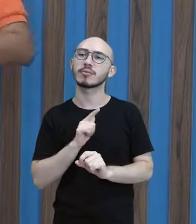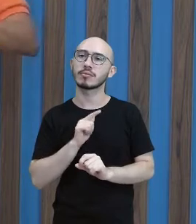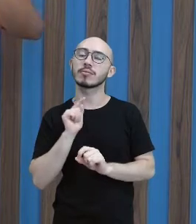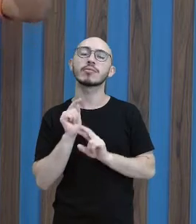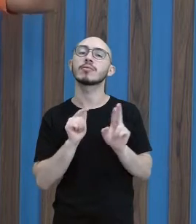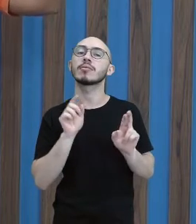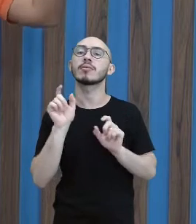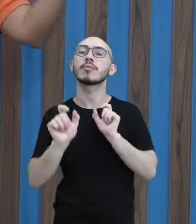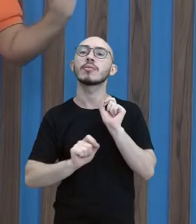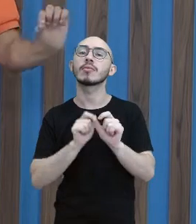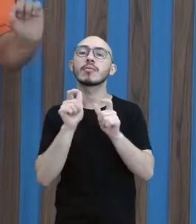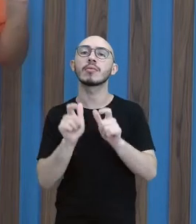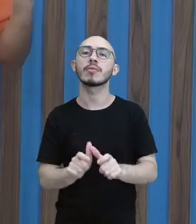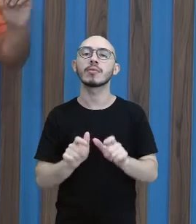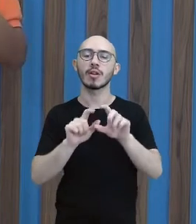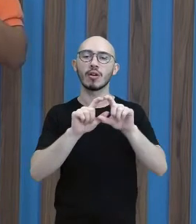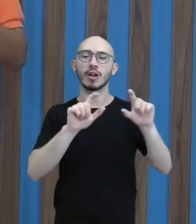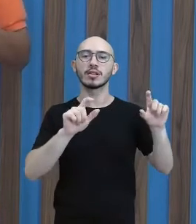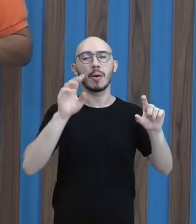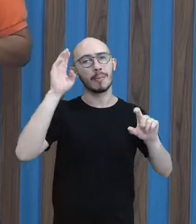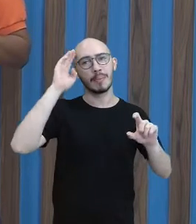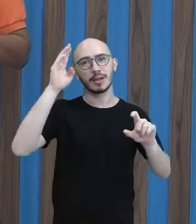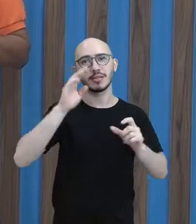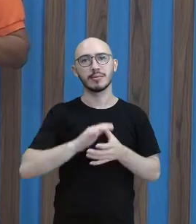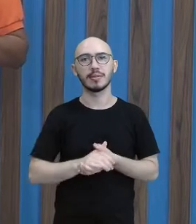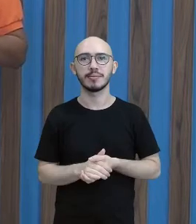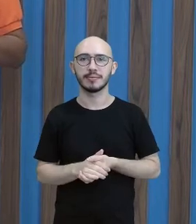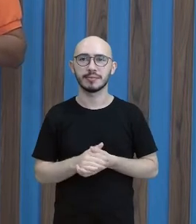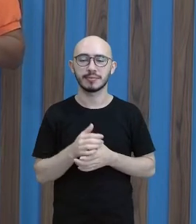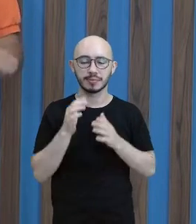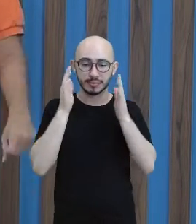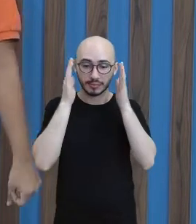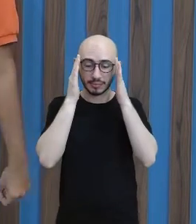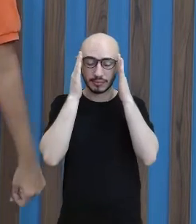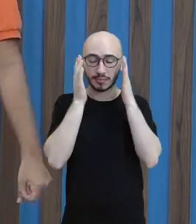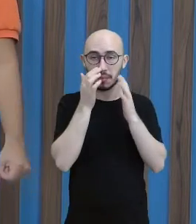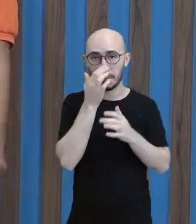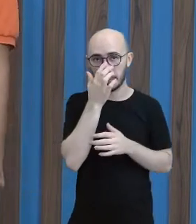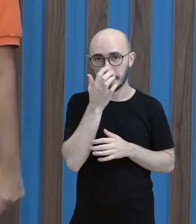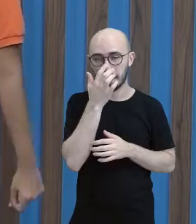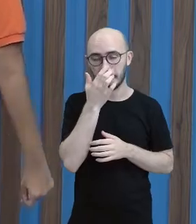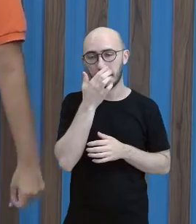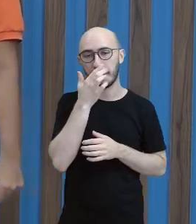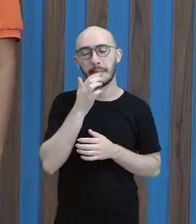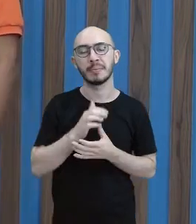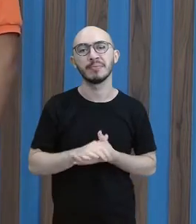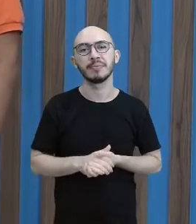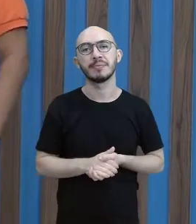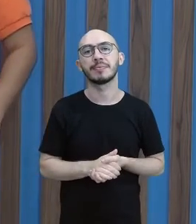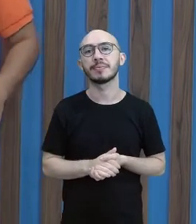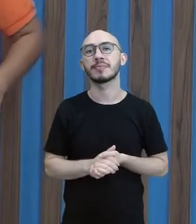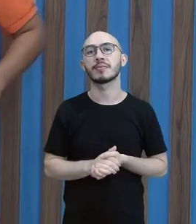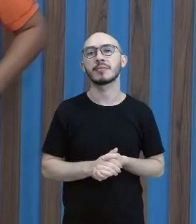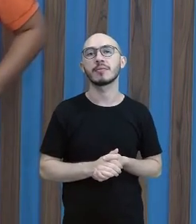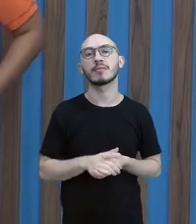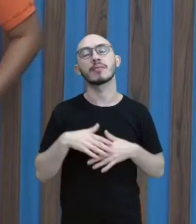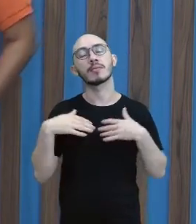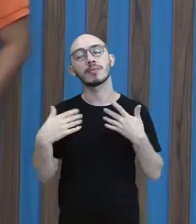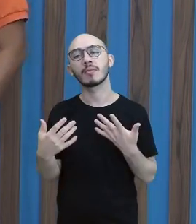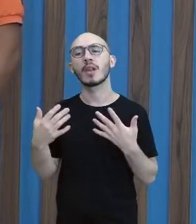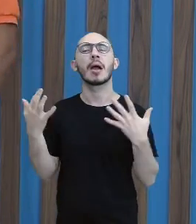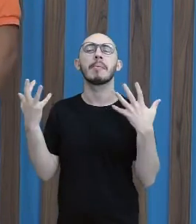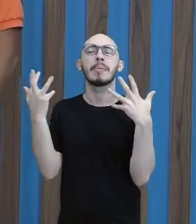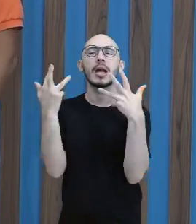está onde? Na oração principal, não esqueçam disso. Tá? Então, ó, a beleza que herdara da mãe